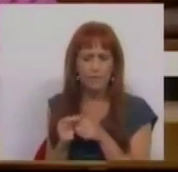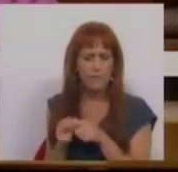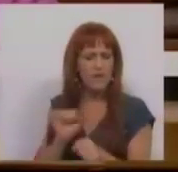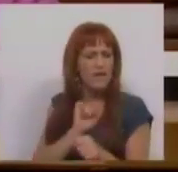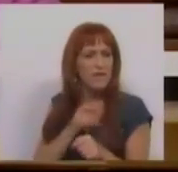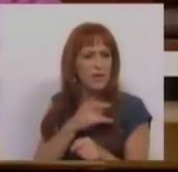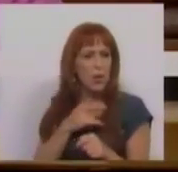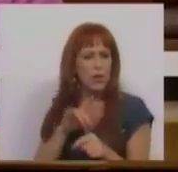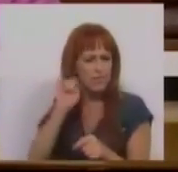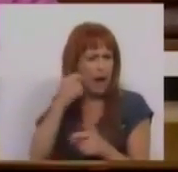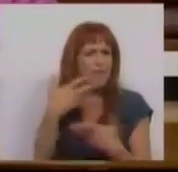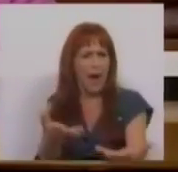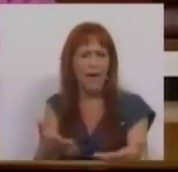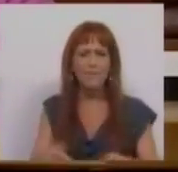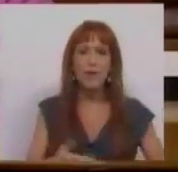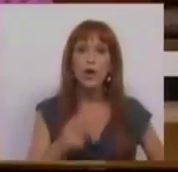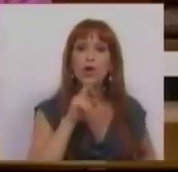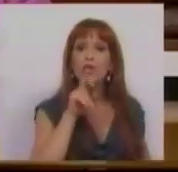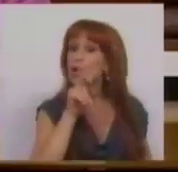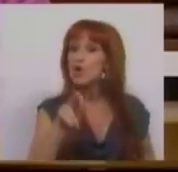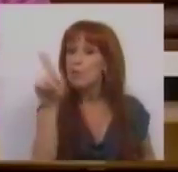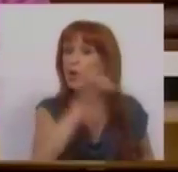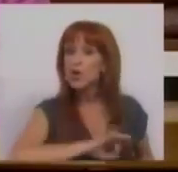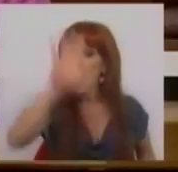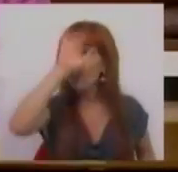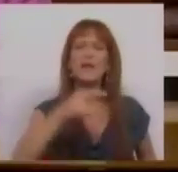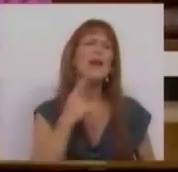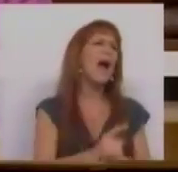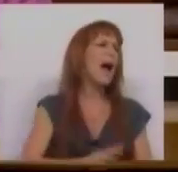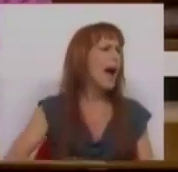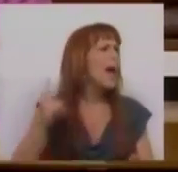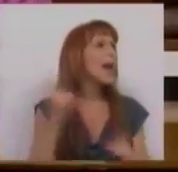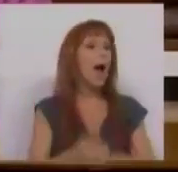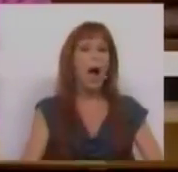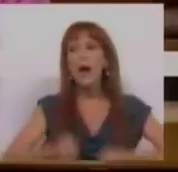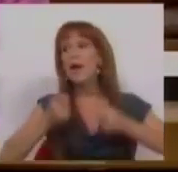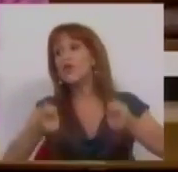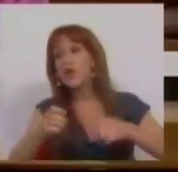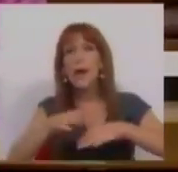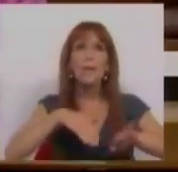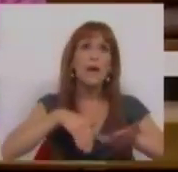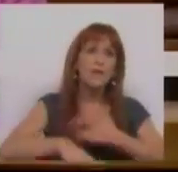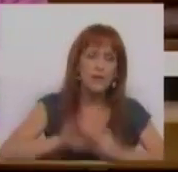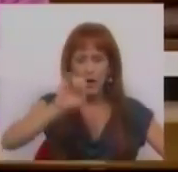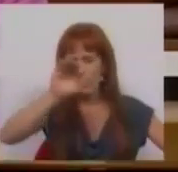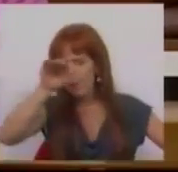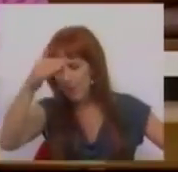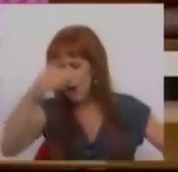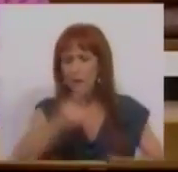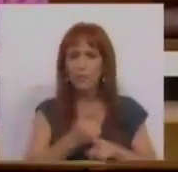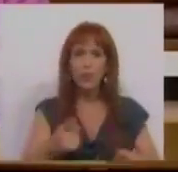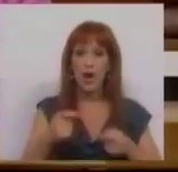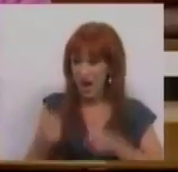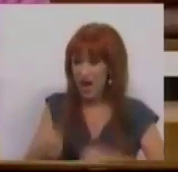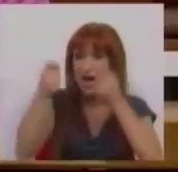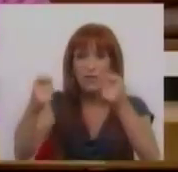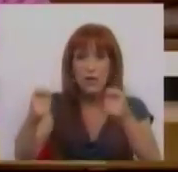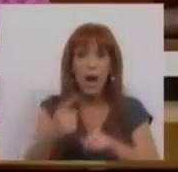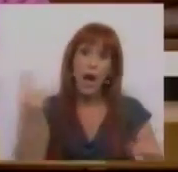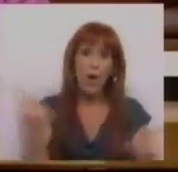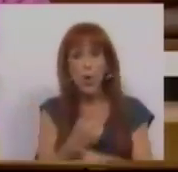da nossa saúde. E não responda, Sr. Ministro, com a lenga-lenga do investimento que fizeram. Primeiro, porque investimento